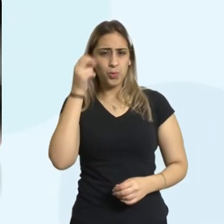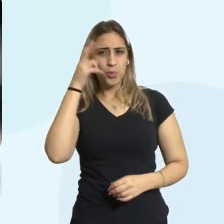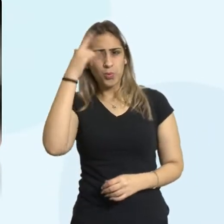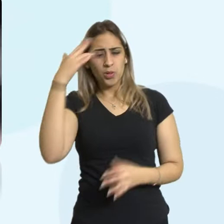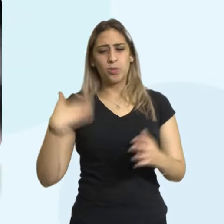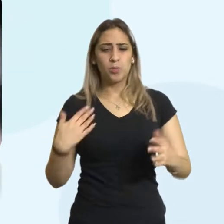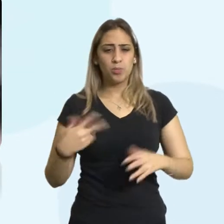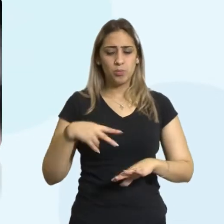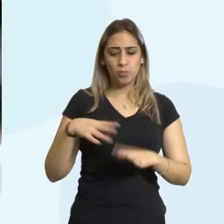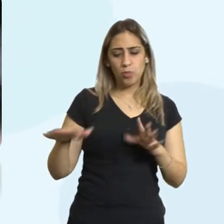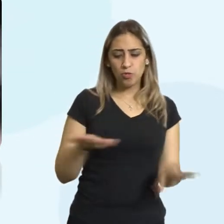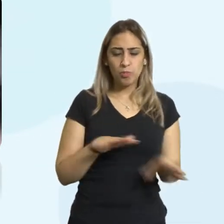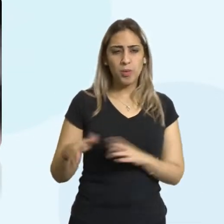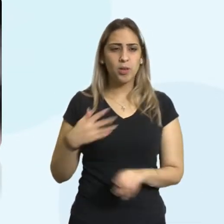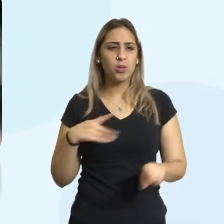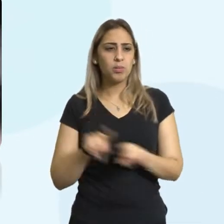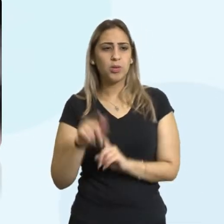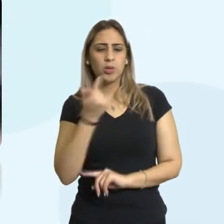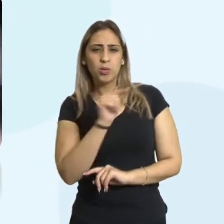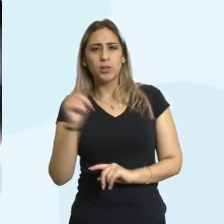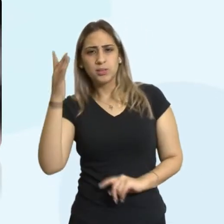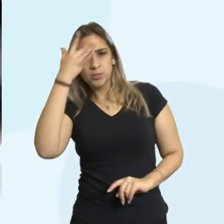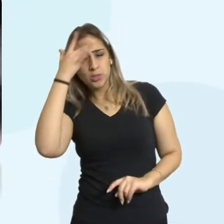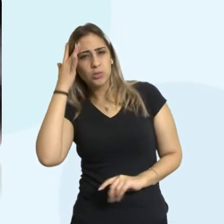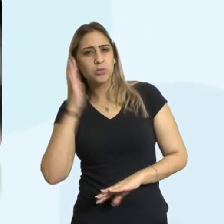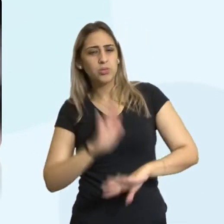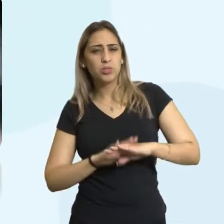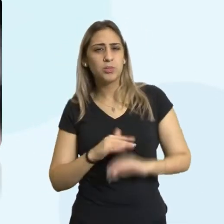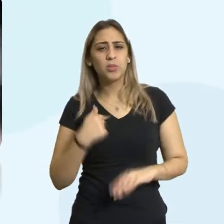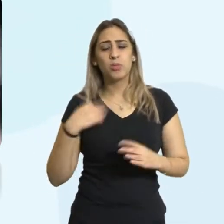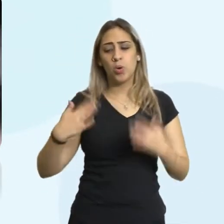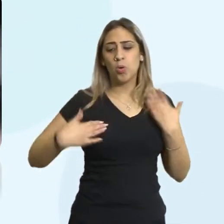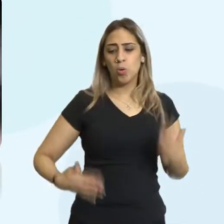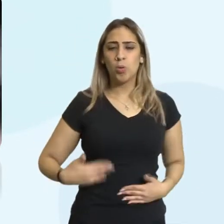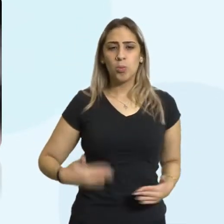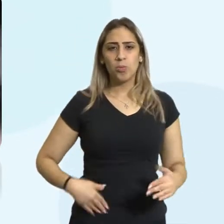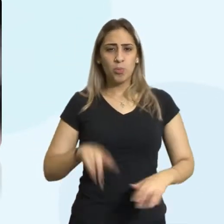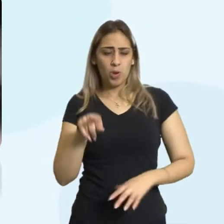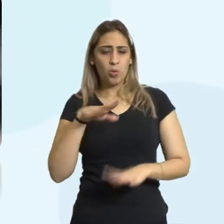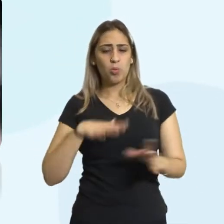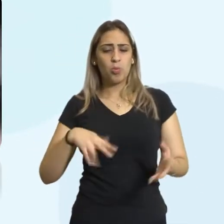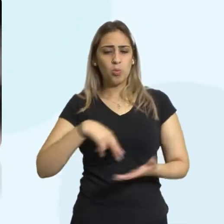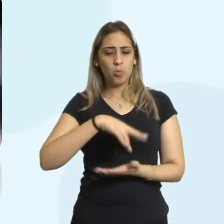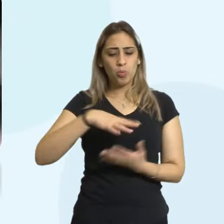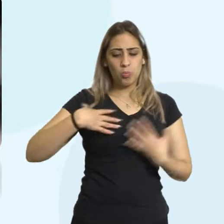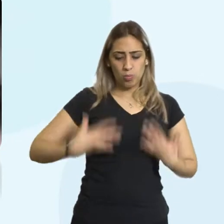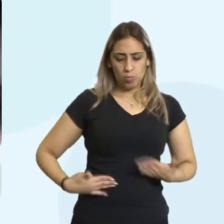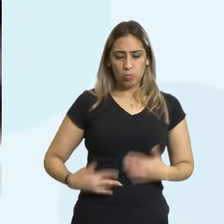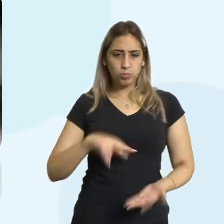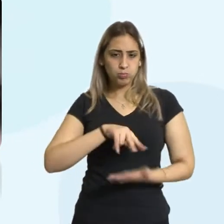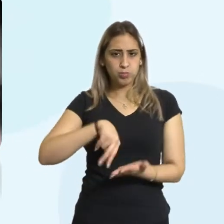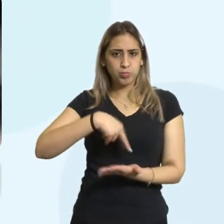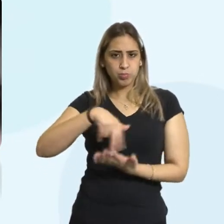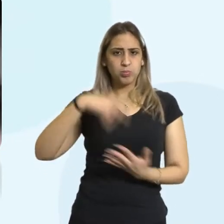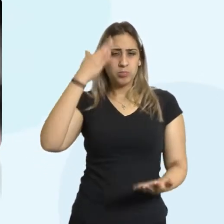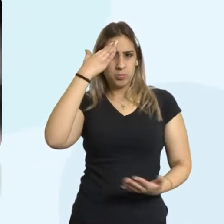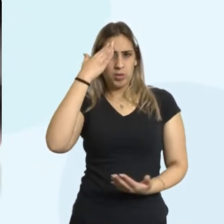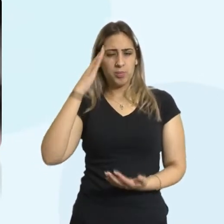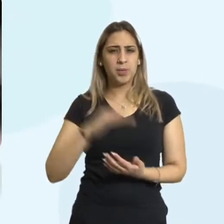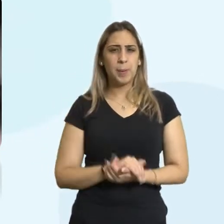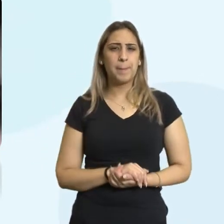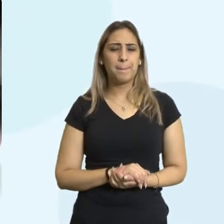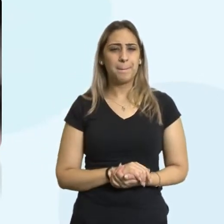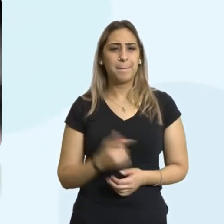Neo também outras pessoas chama e de Cultura corporal do Movimento que a gente consegue ter essa